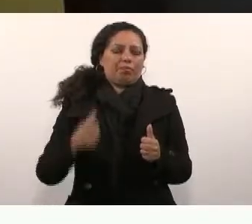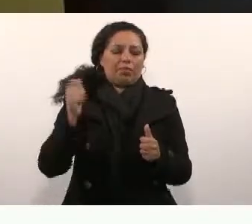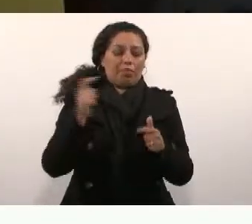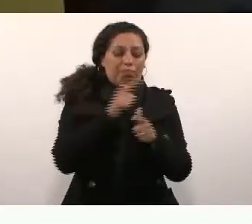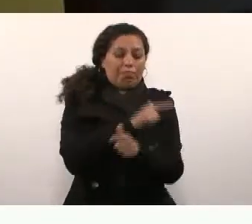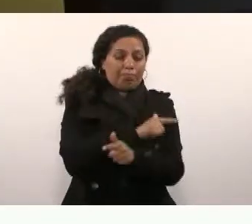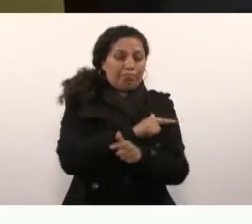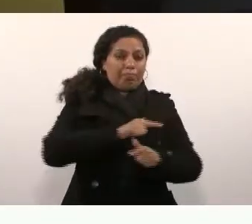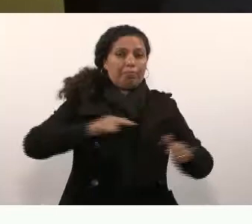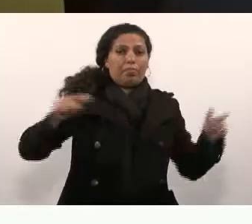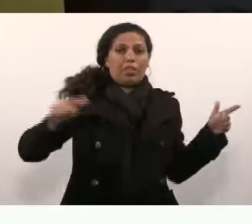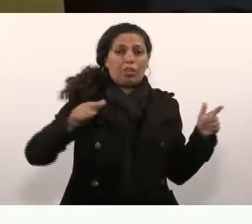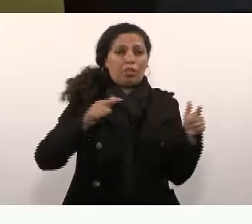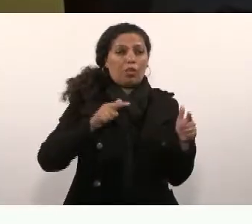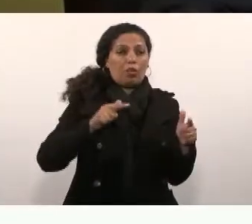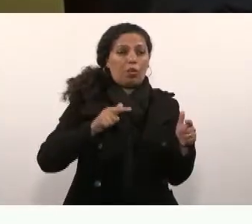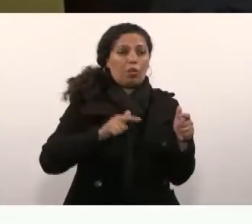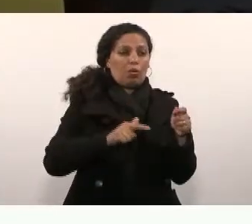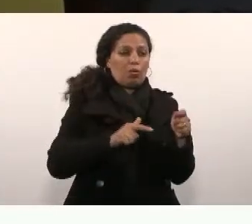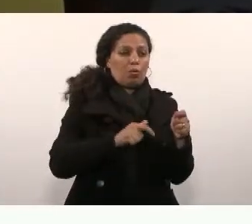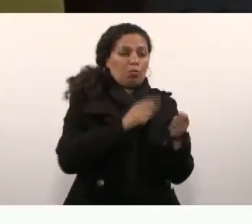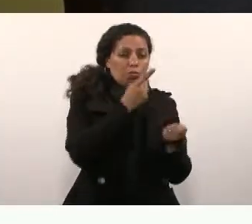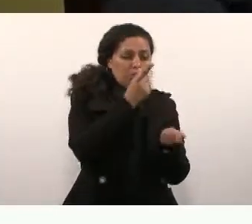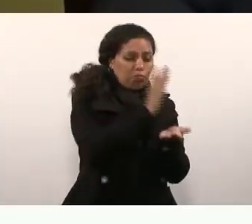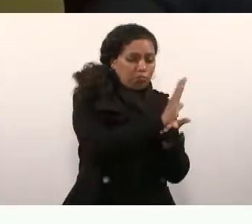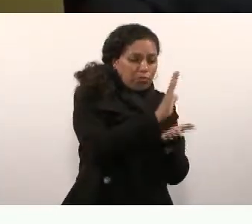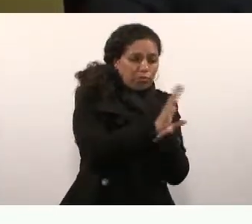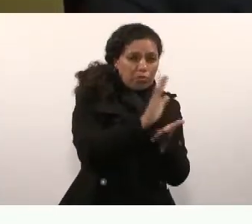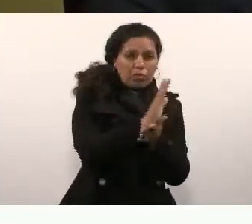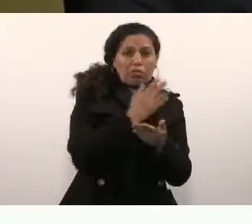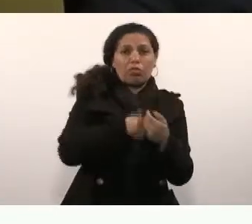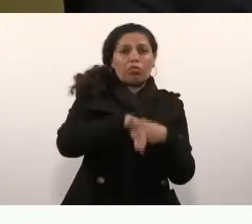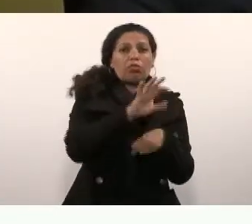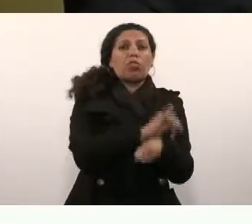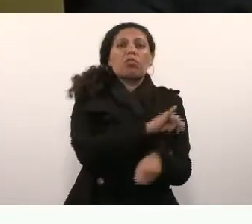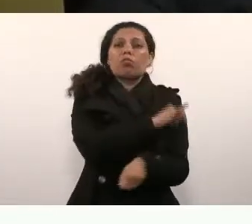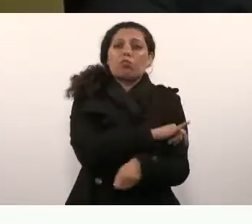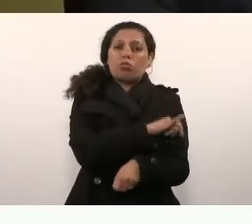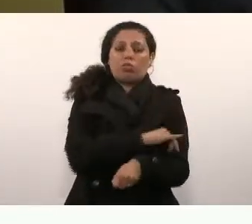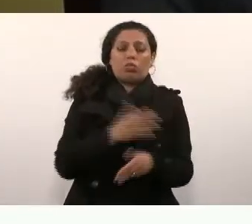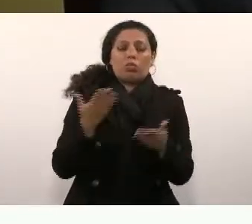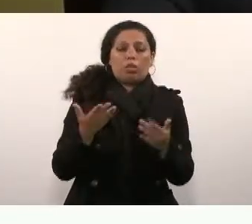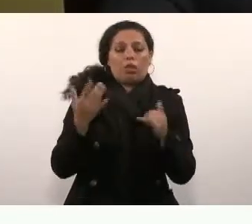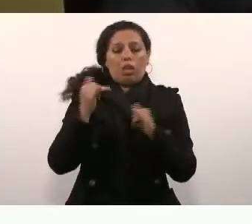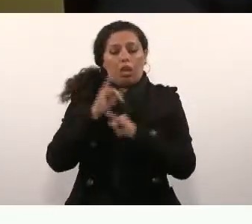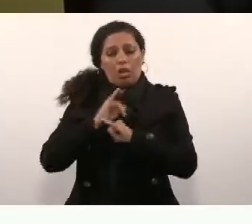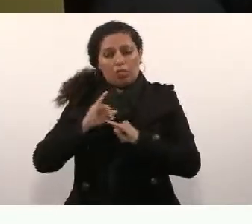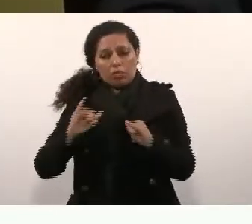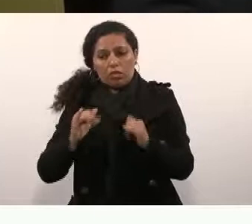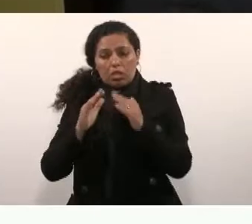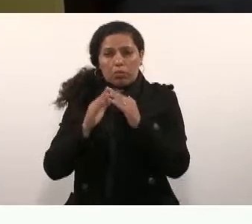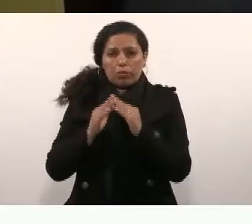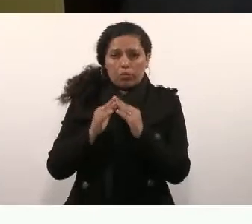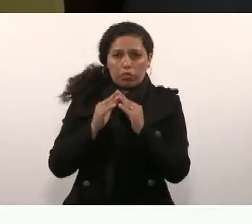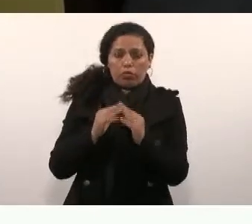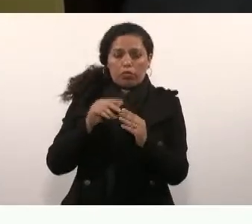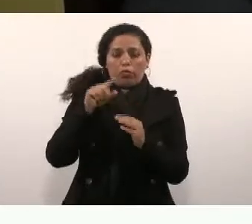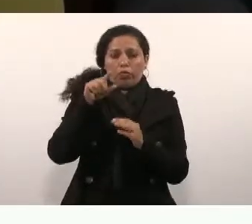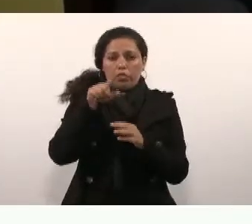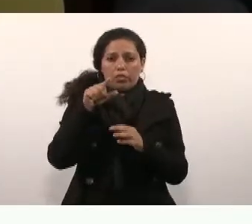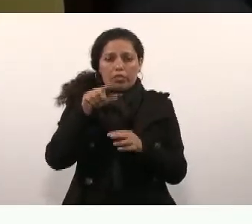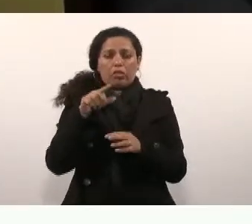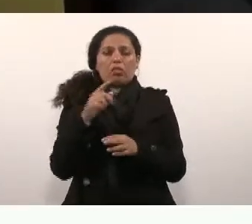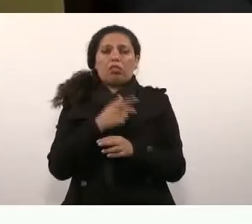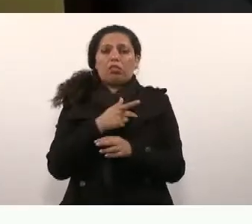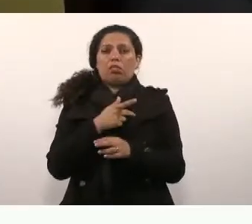maior polo de investimento do estado do Rio de Janeiro. Então eu queria fazer uma sugestão, e acho que vale a pena, Vossa